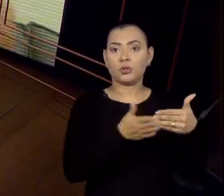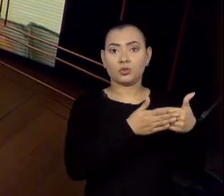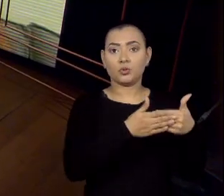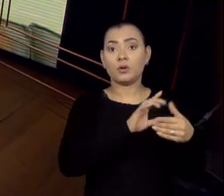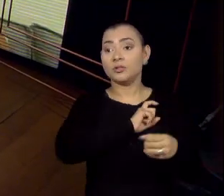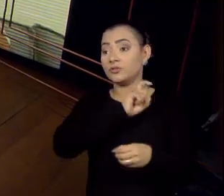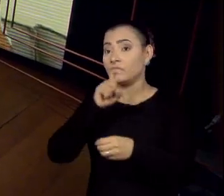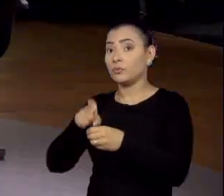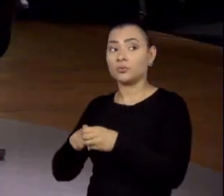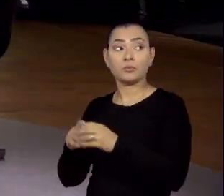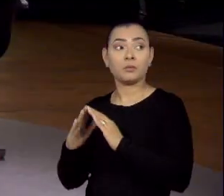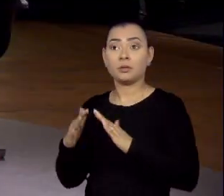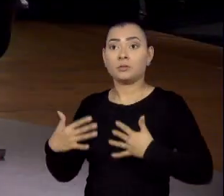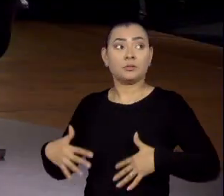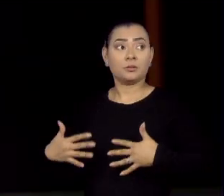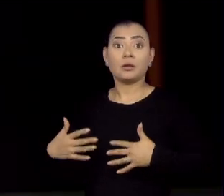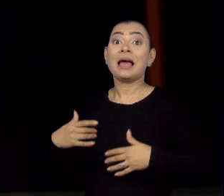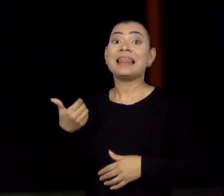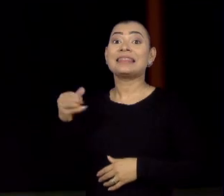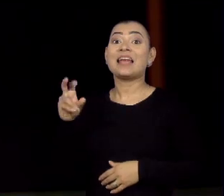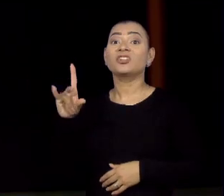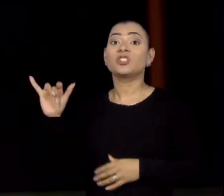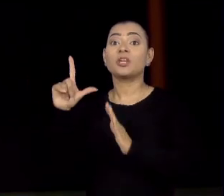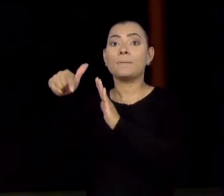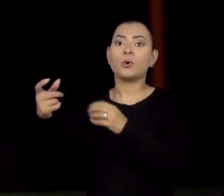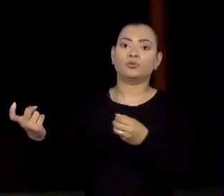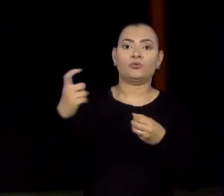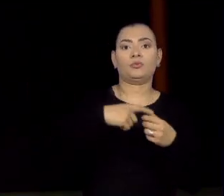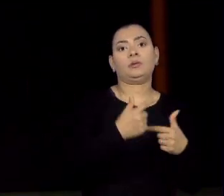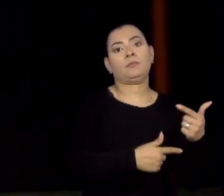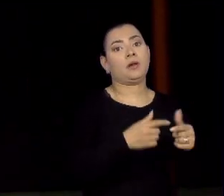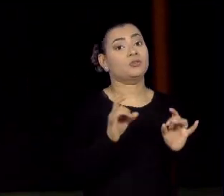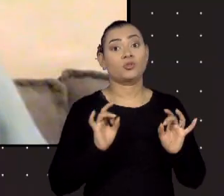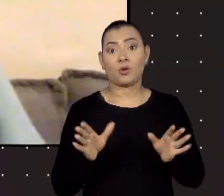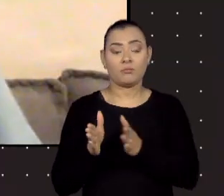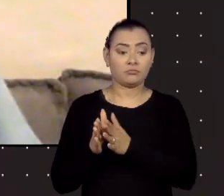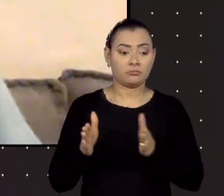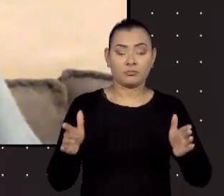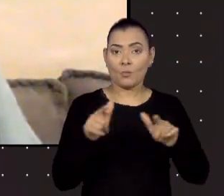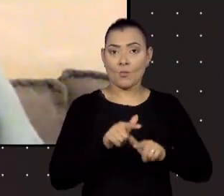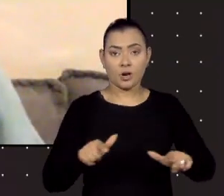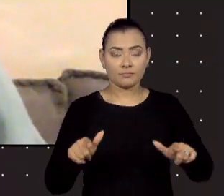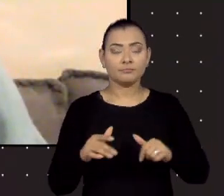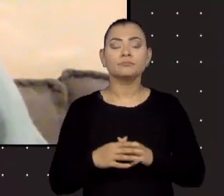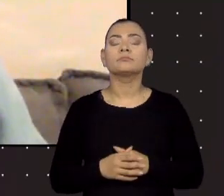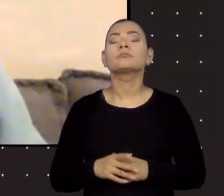dias depois ou mais. Na nova Última Hora,